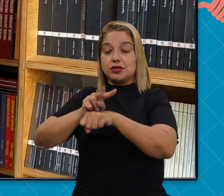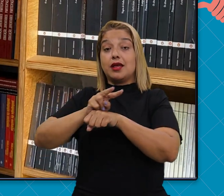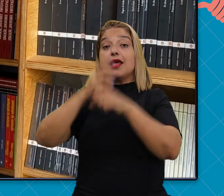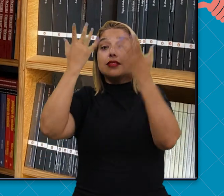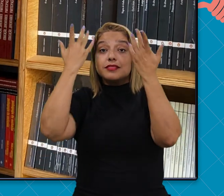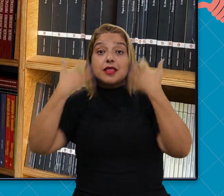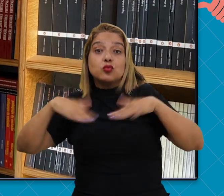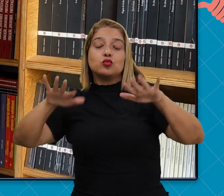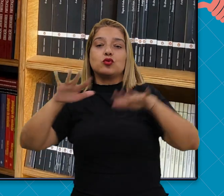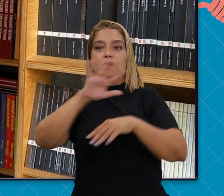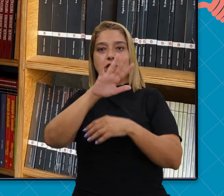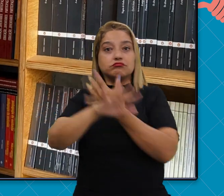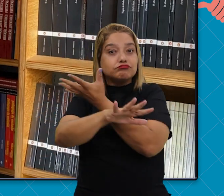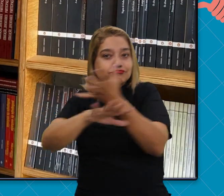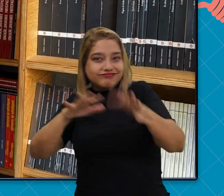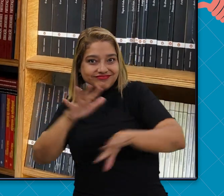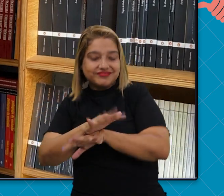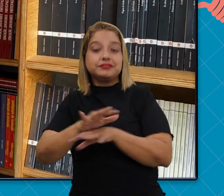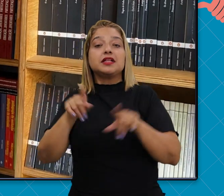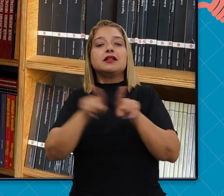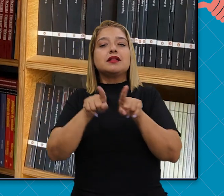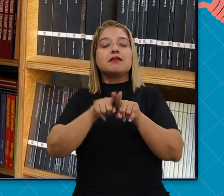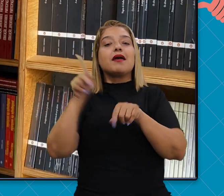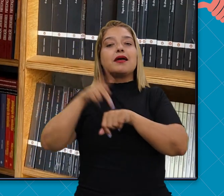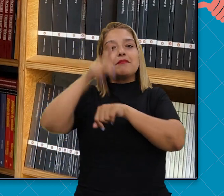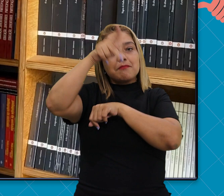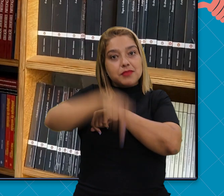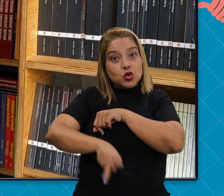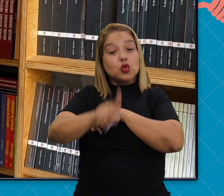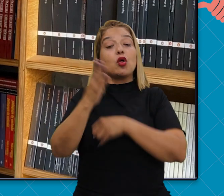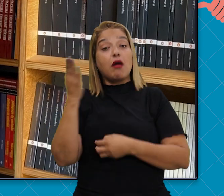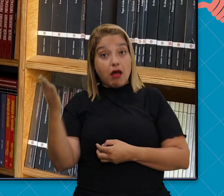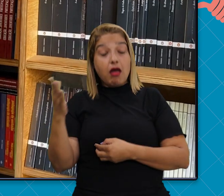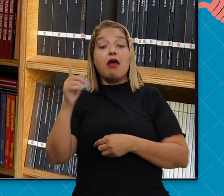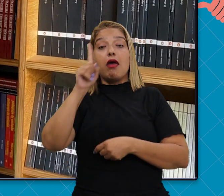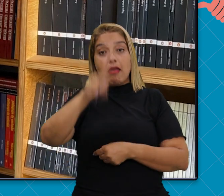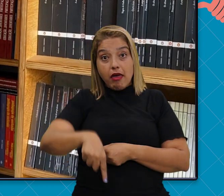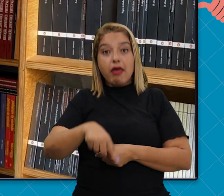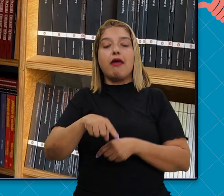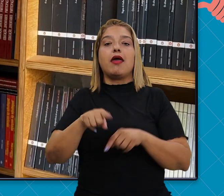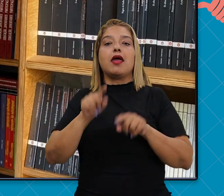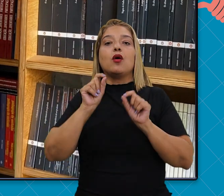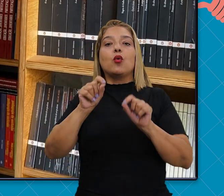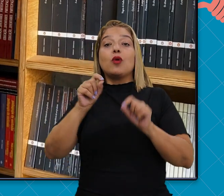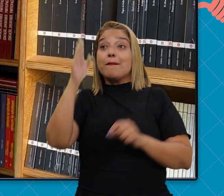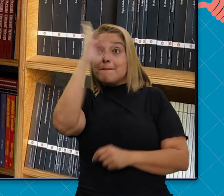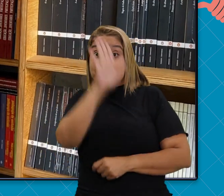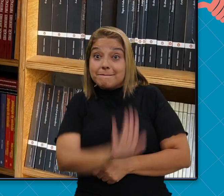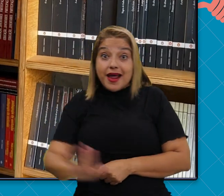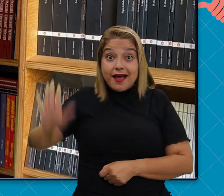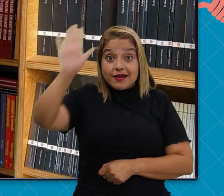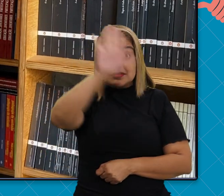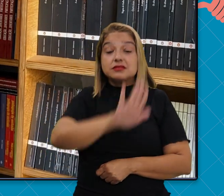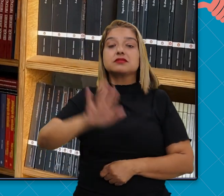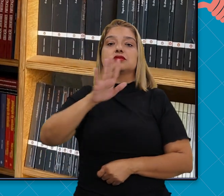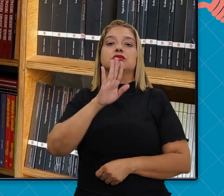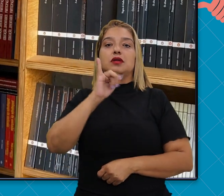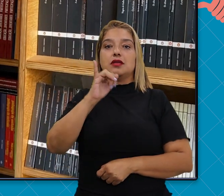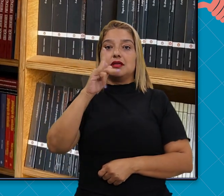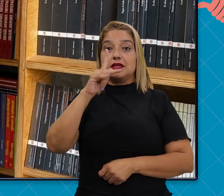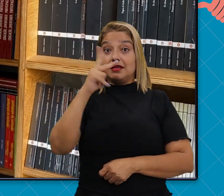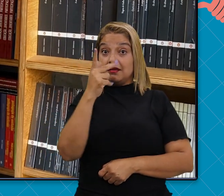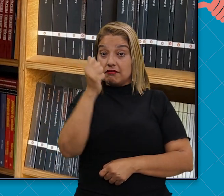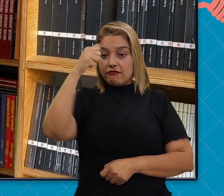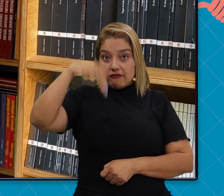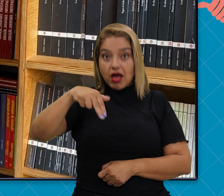A cidade de Pirenópolis é também, né, o seu núcleo histórico reconhecido como patrimônio cultural nacional, reconhecido pelo IPHAN,